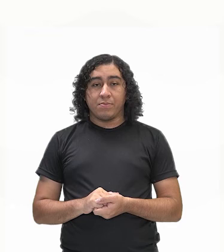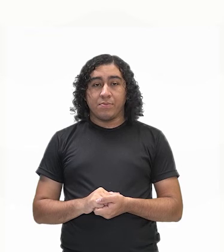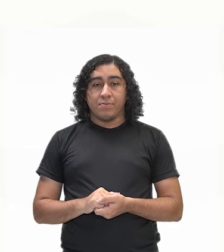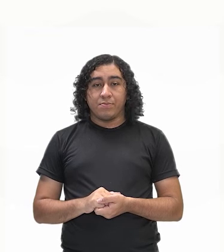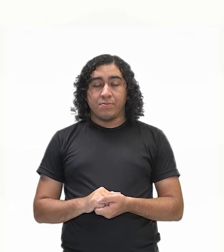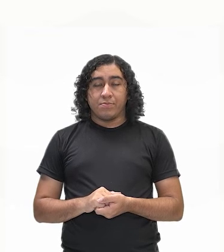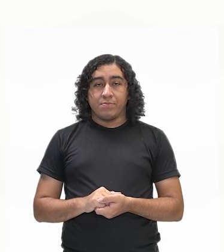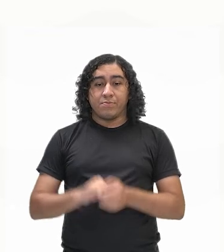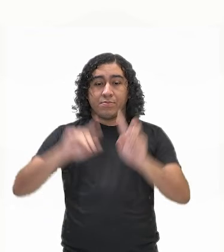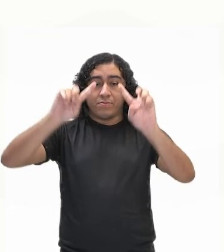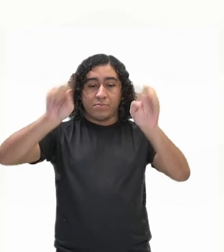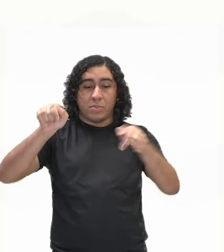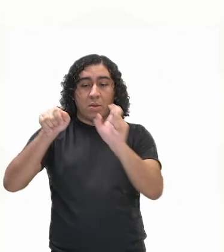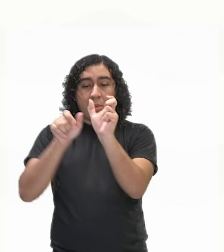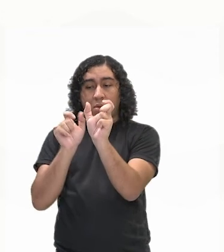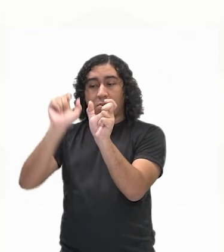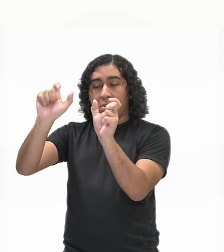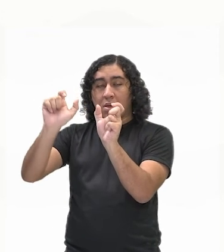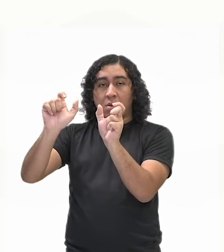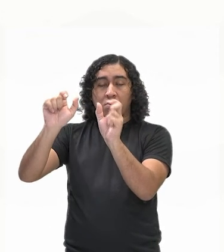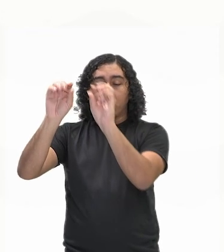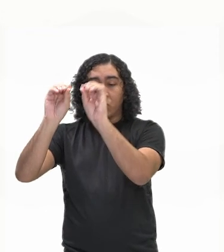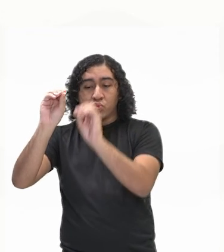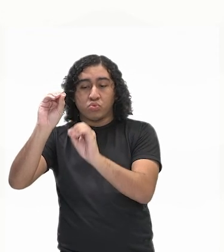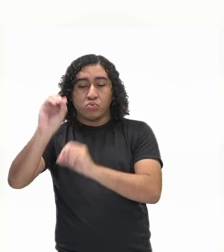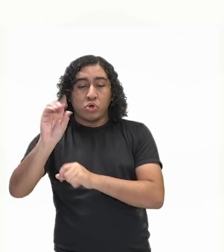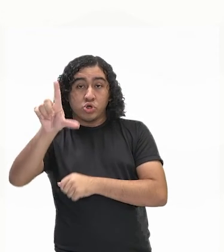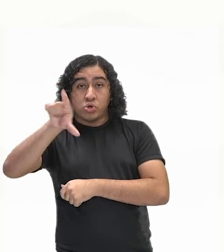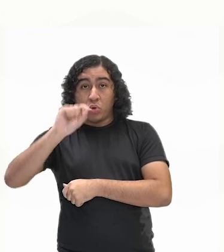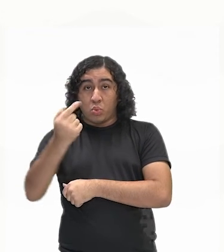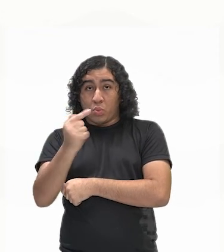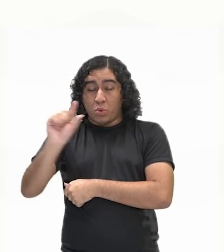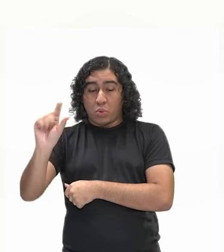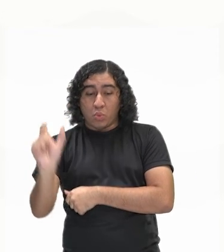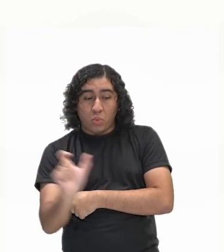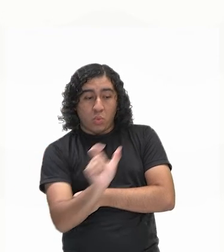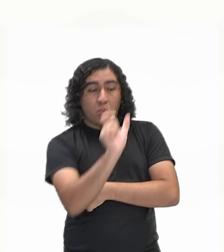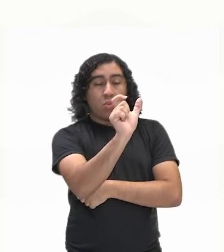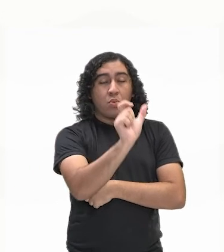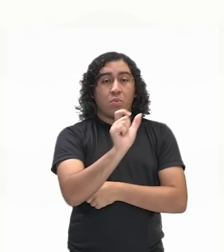have a ache or pain in my knee. Então,